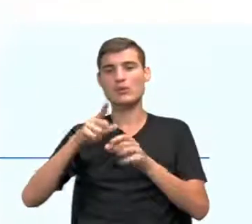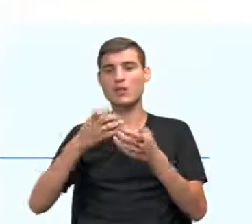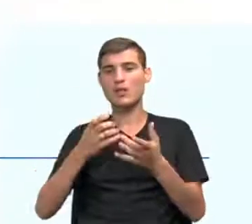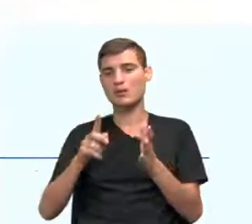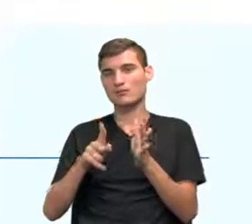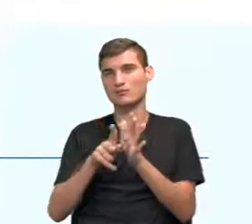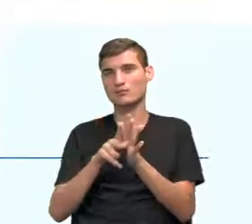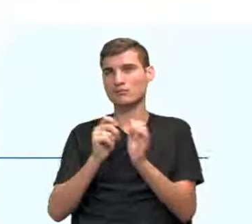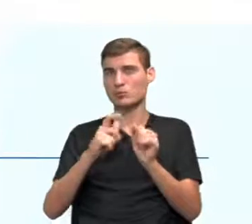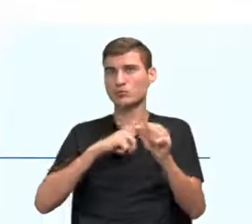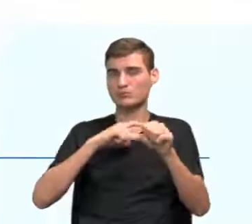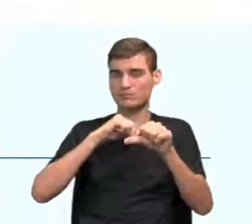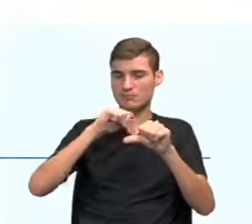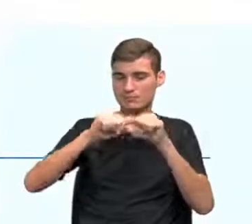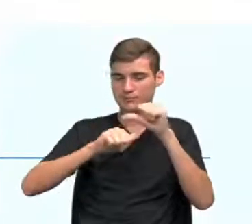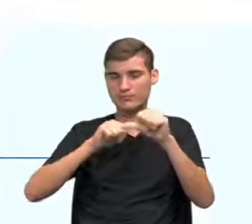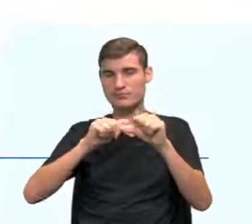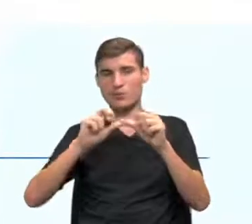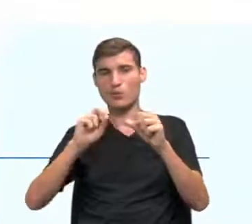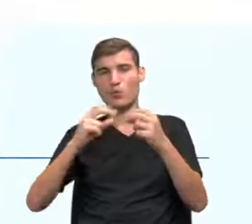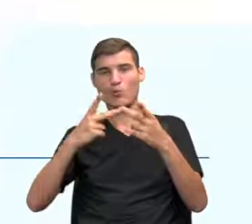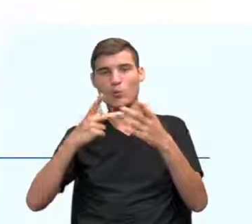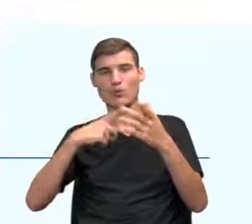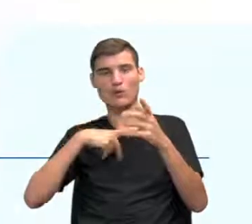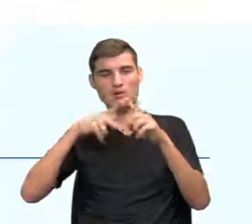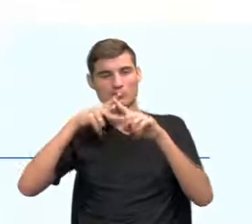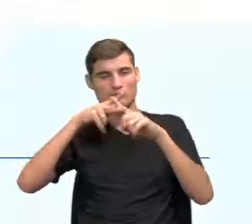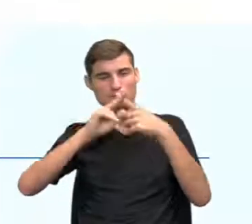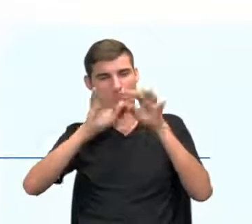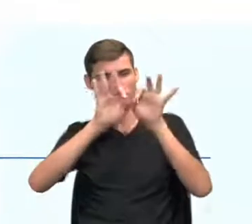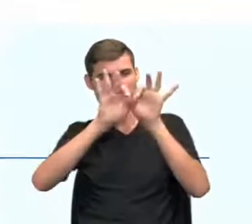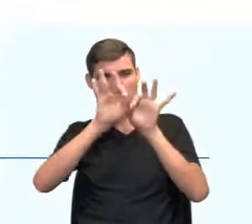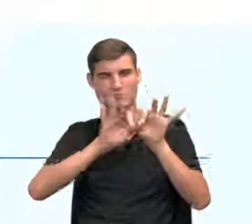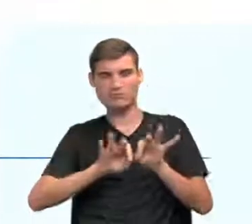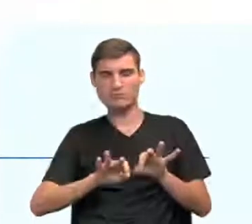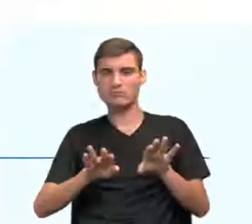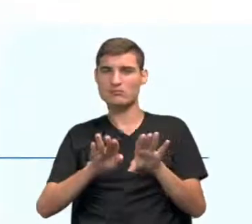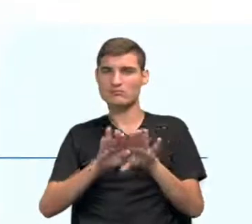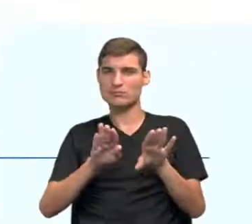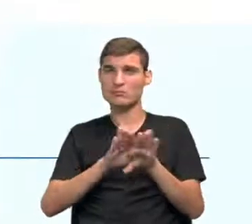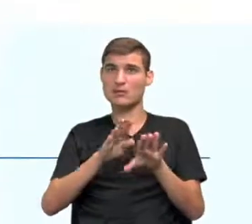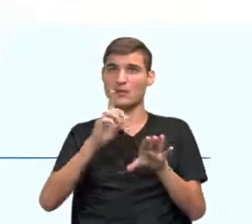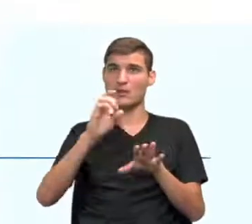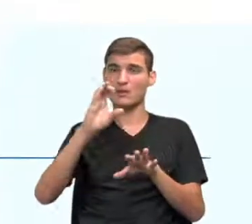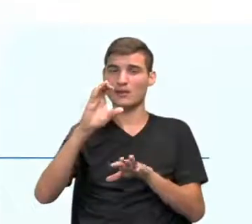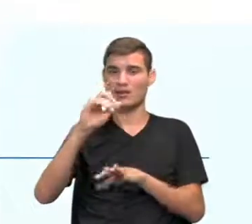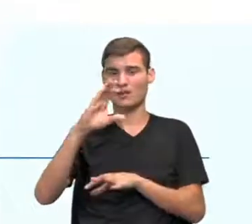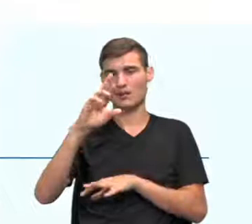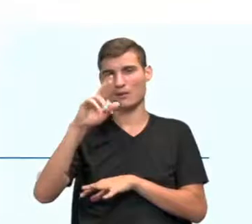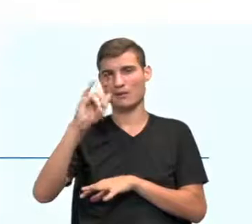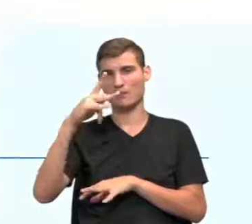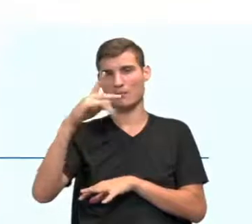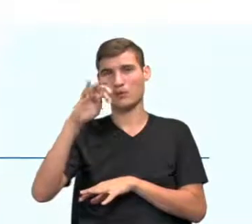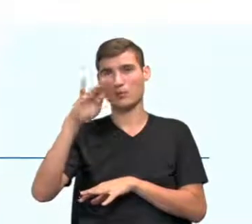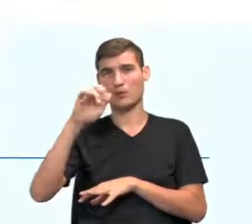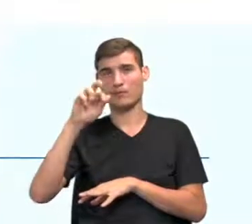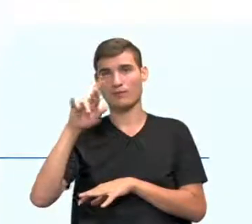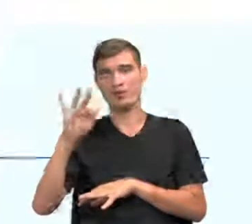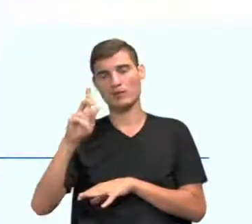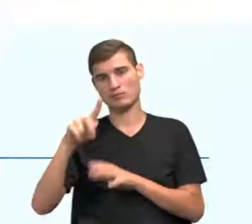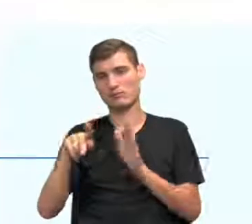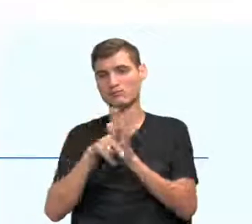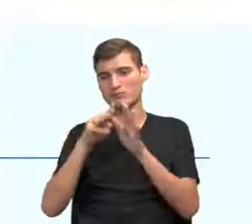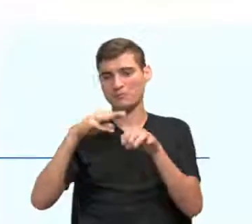Posso reconstruir, posso decodificar, posso decriptografar e eu vou ter a mensagem que eu queria ter. E eu